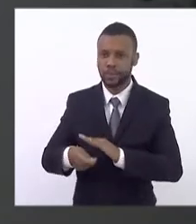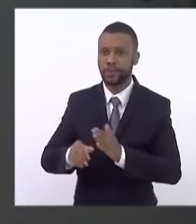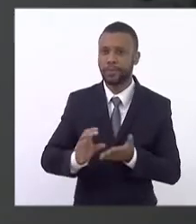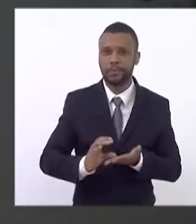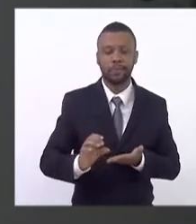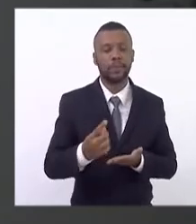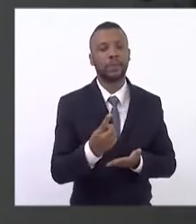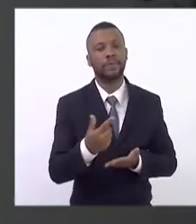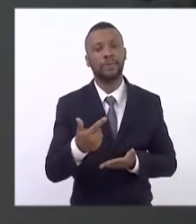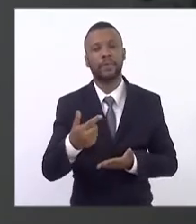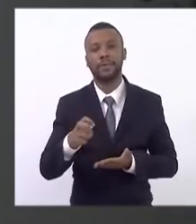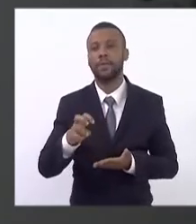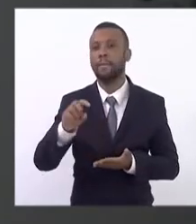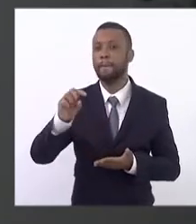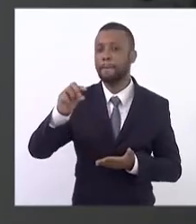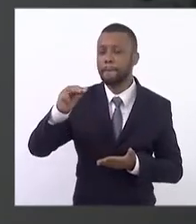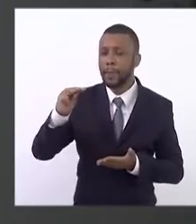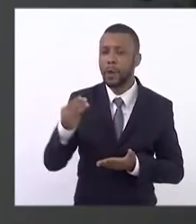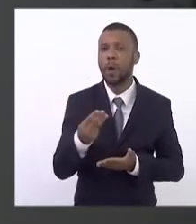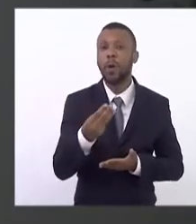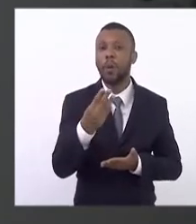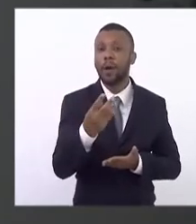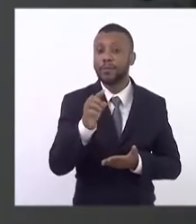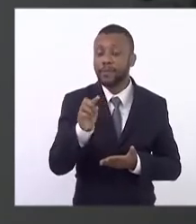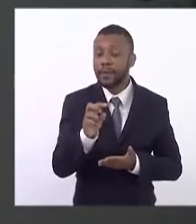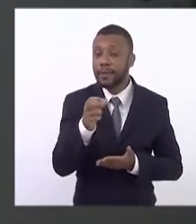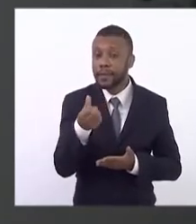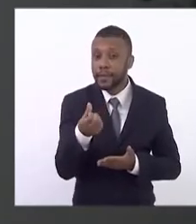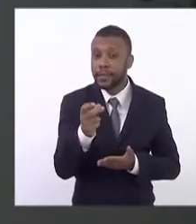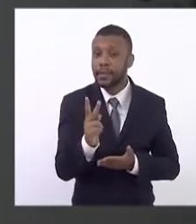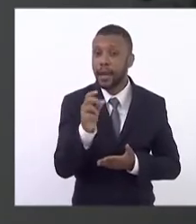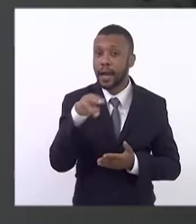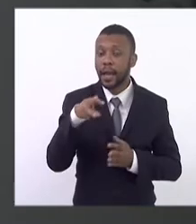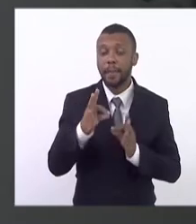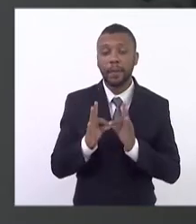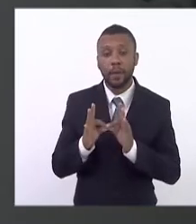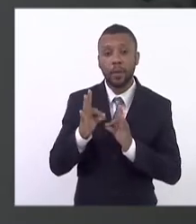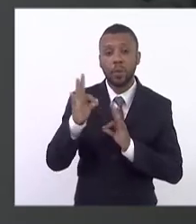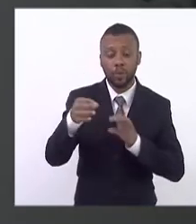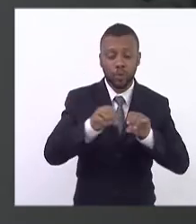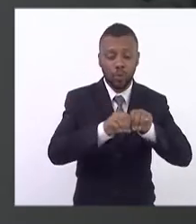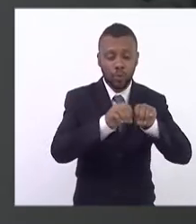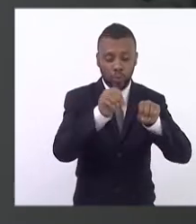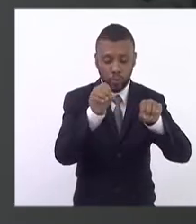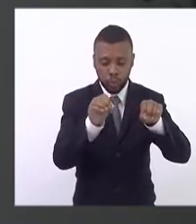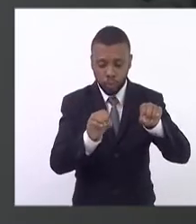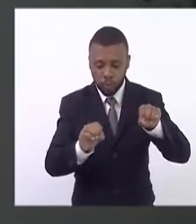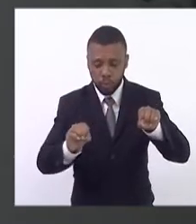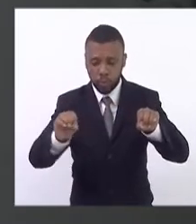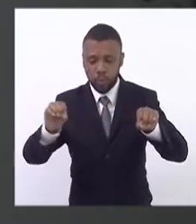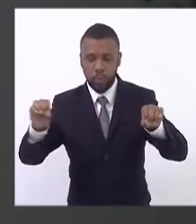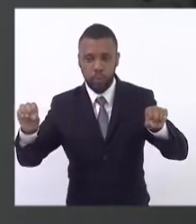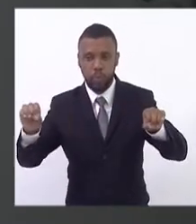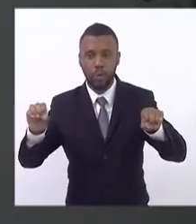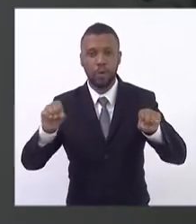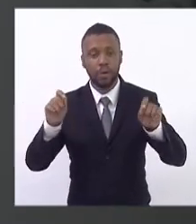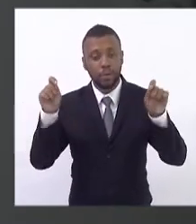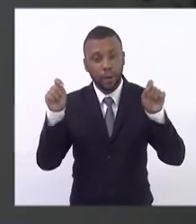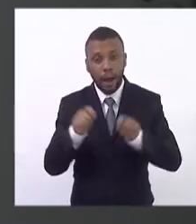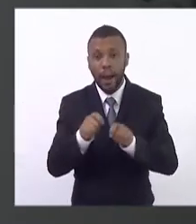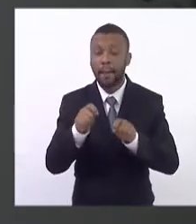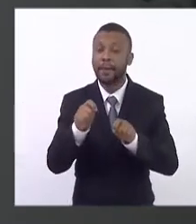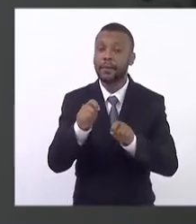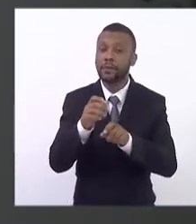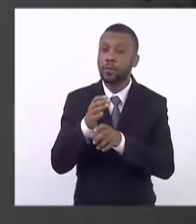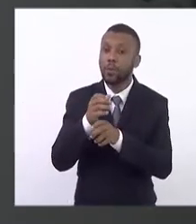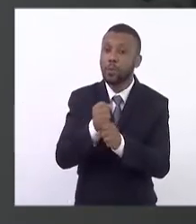125 milhões, 4,6 quilômetros a extensão desse tronco, uma vazão de 1.293 litros